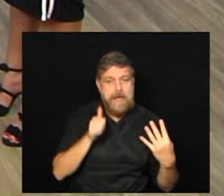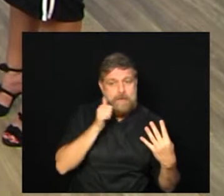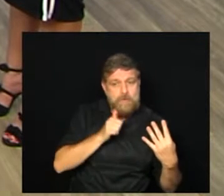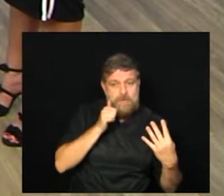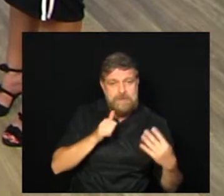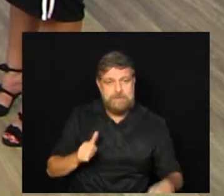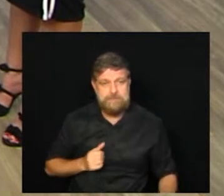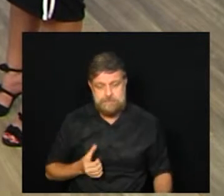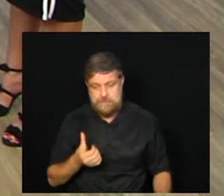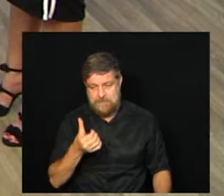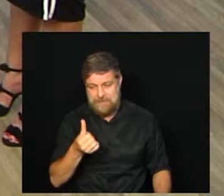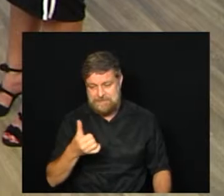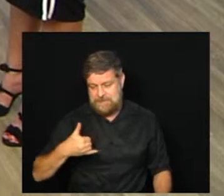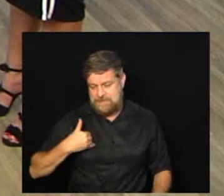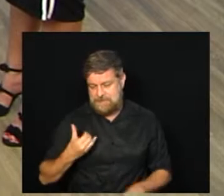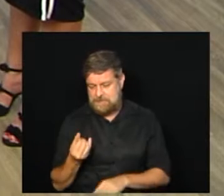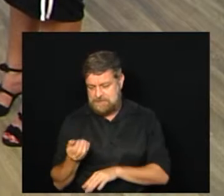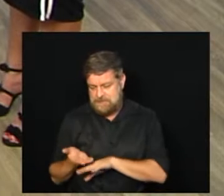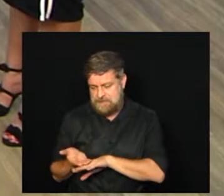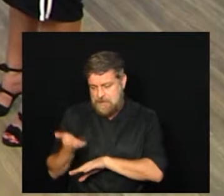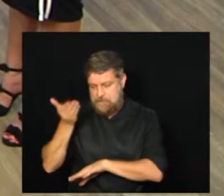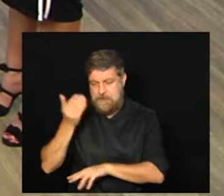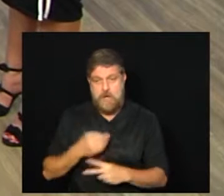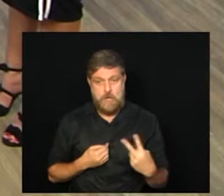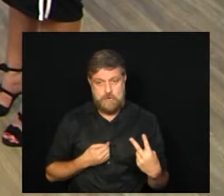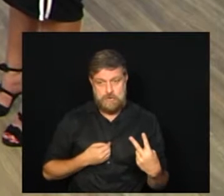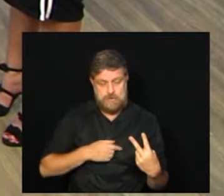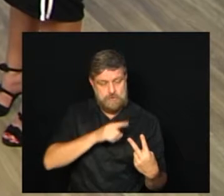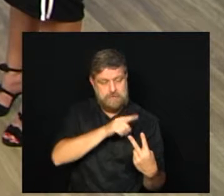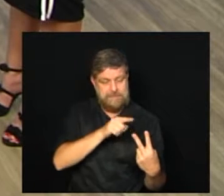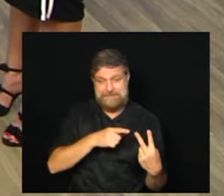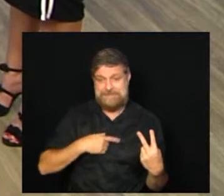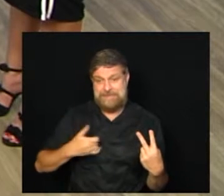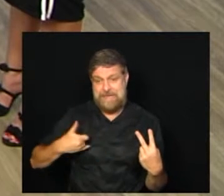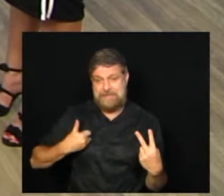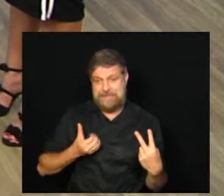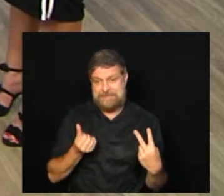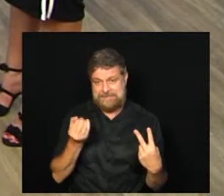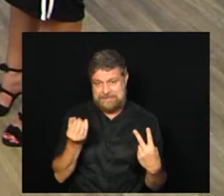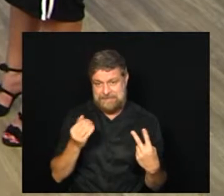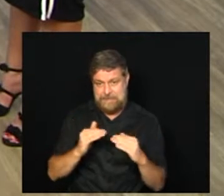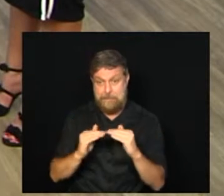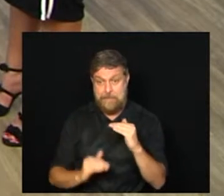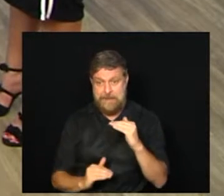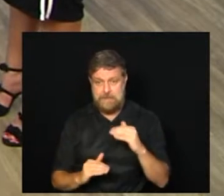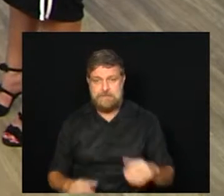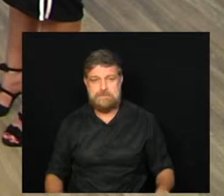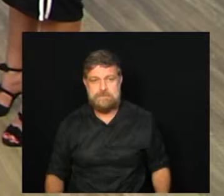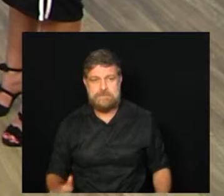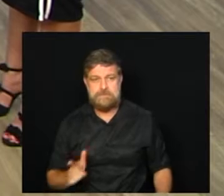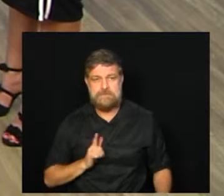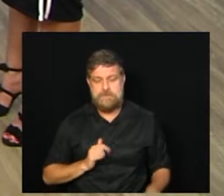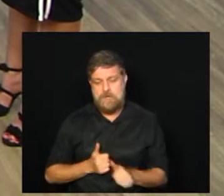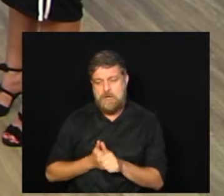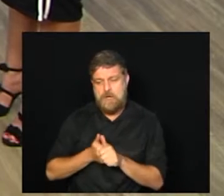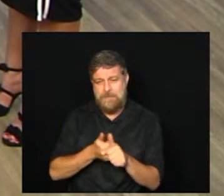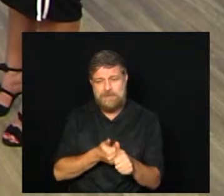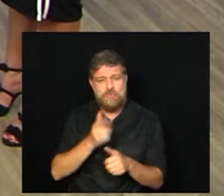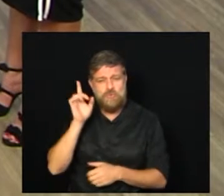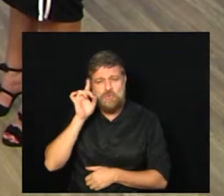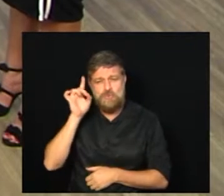6 acima dos 60 anos e 2 pessoas com menos de 60 anos. Mirna Abreu, aquele acompanhamento diário que